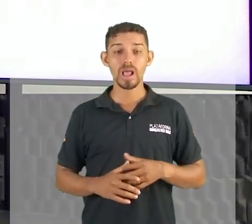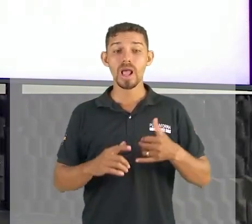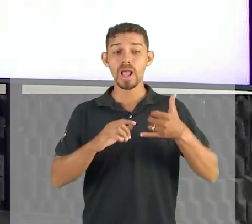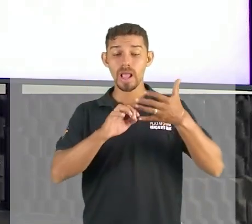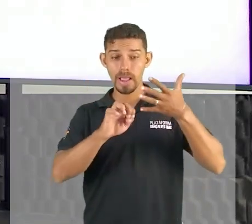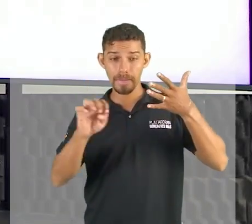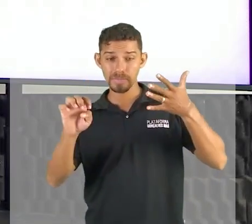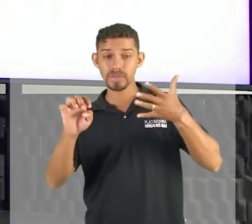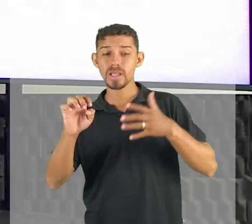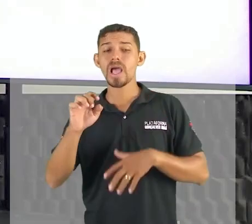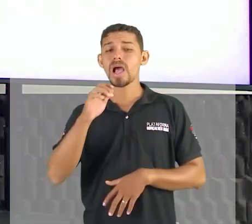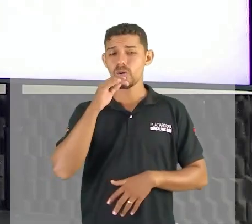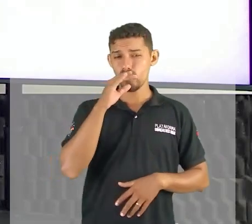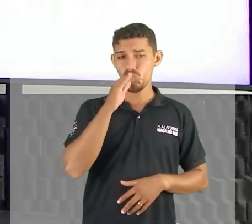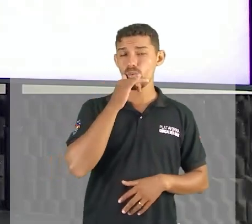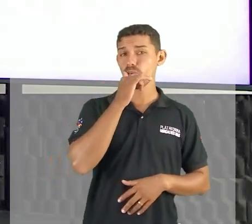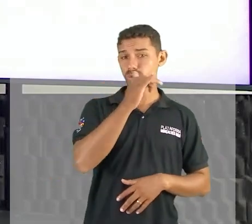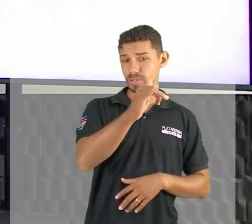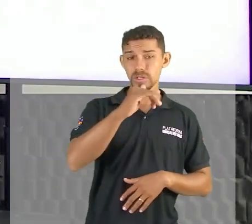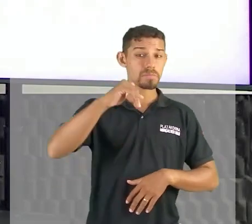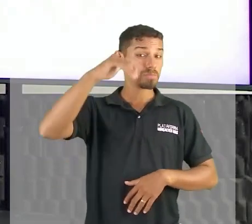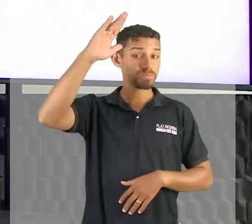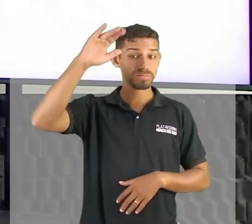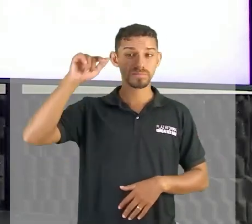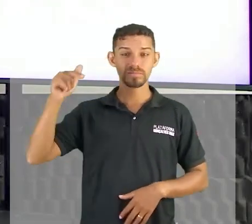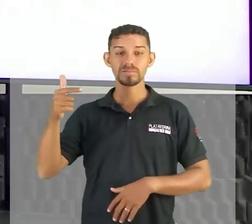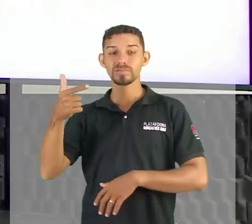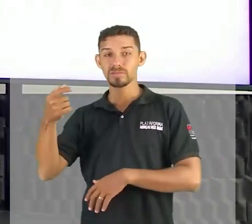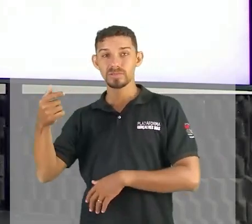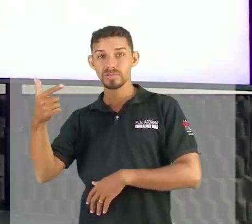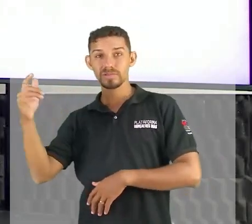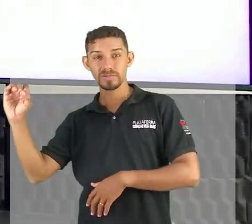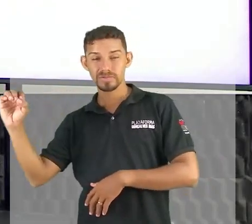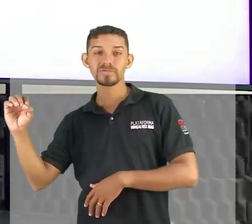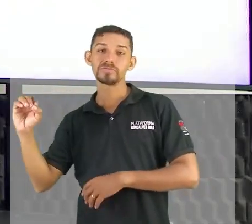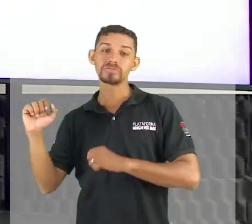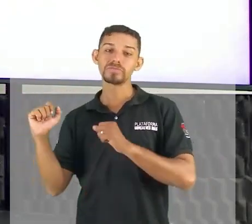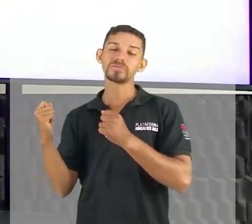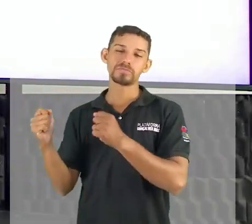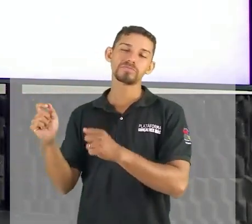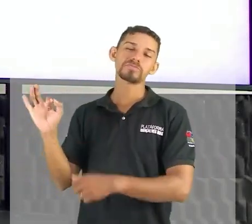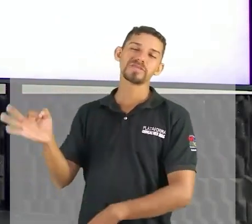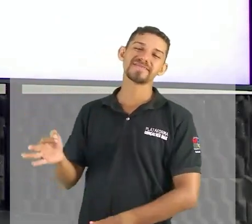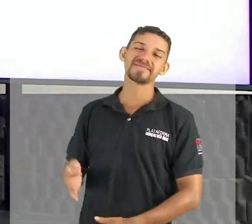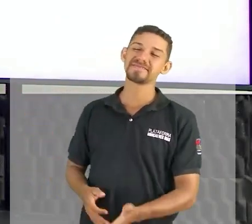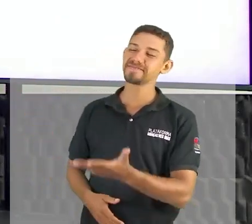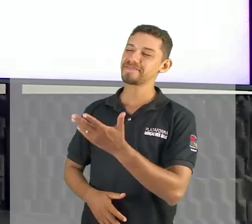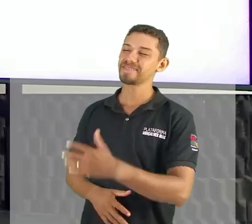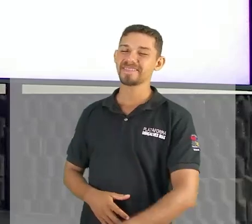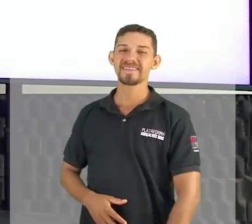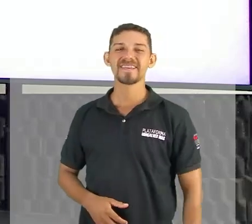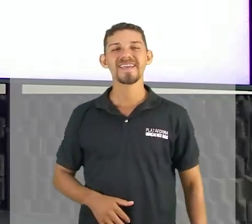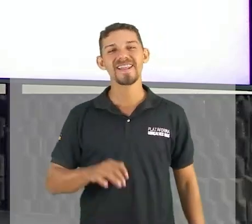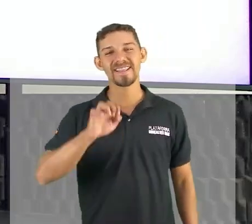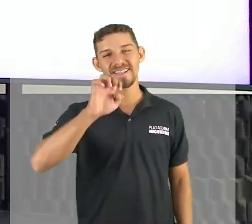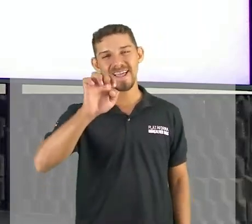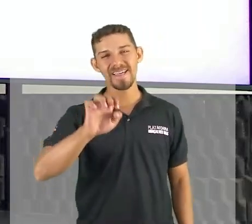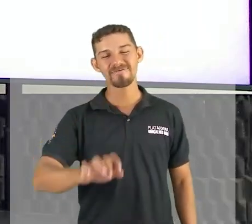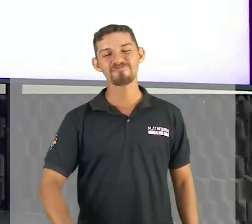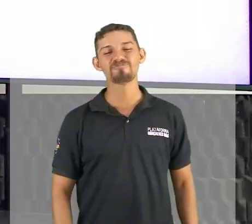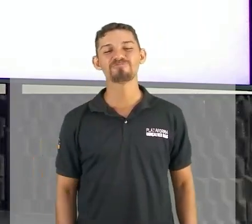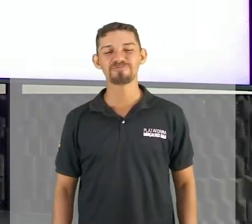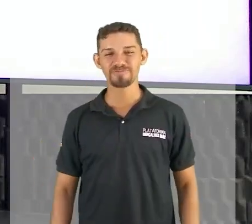elétrica superior ao máximo que a tomada múltipla pode suportar Olha aí adivinha letra e a